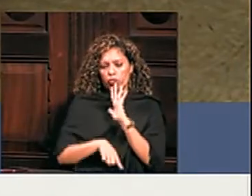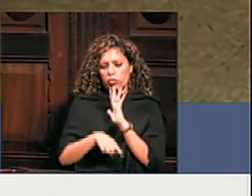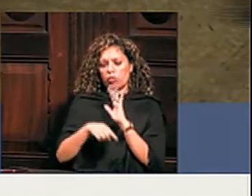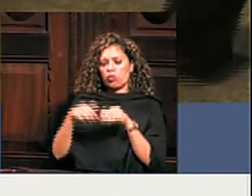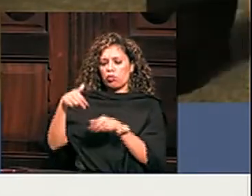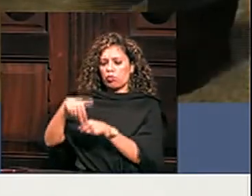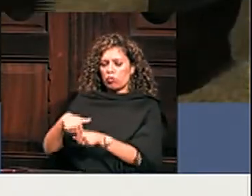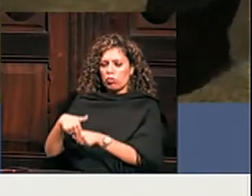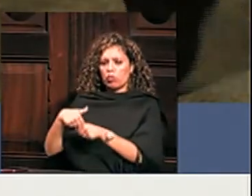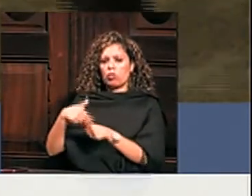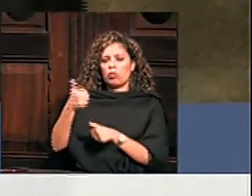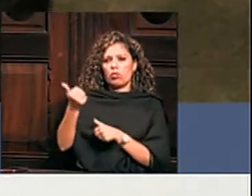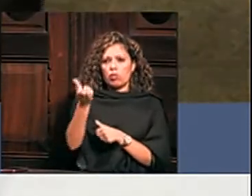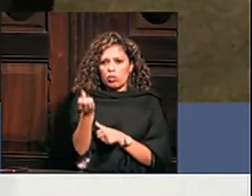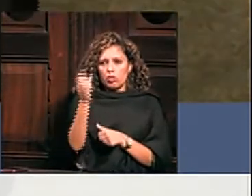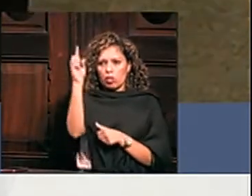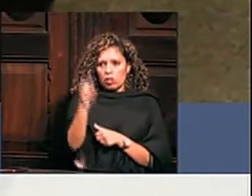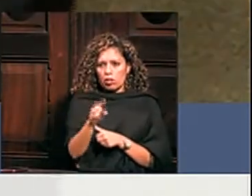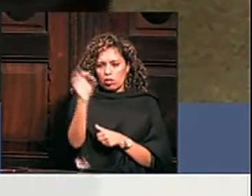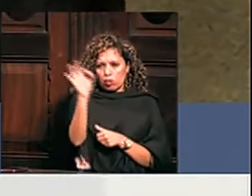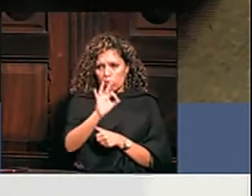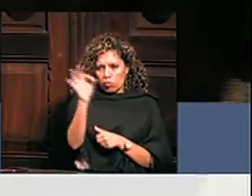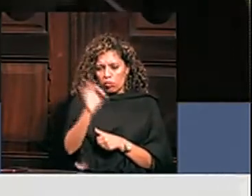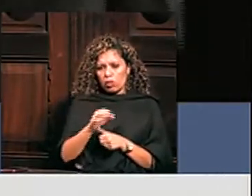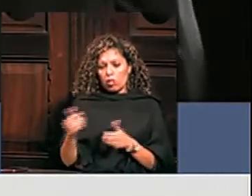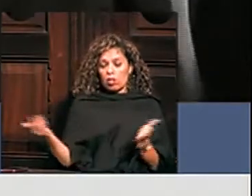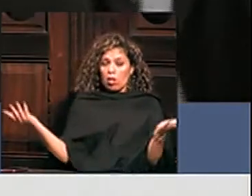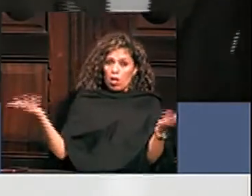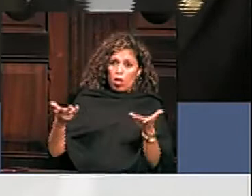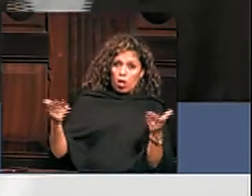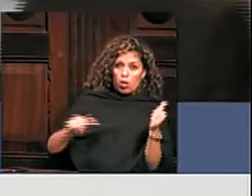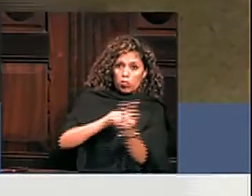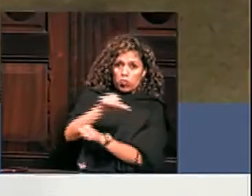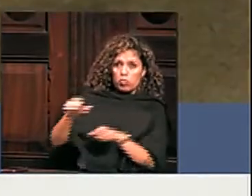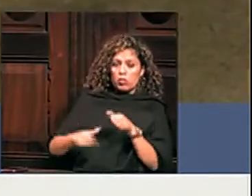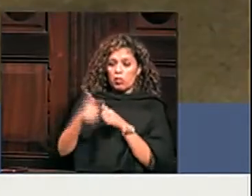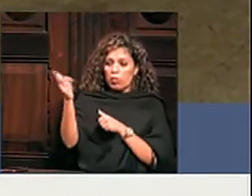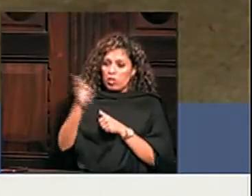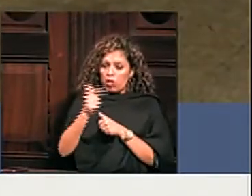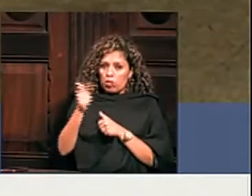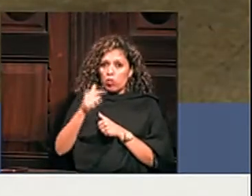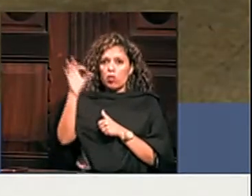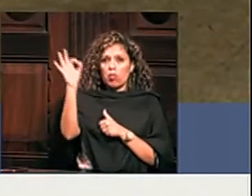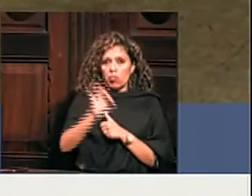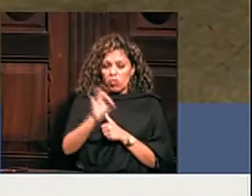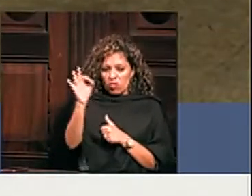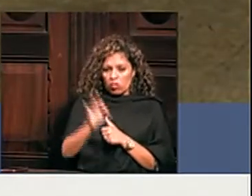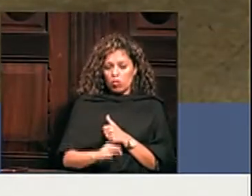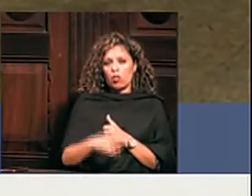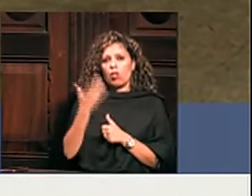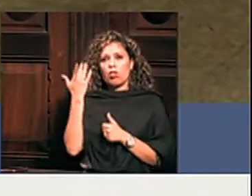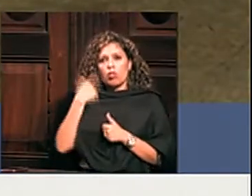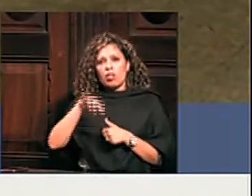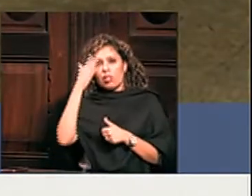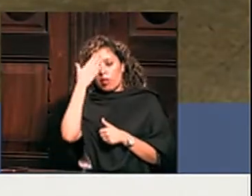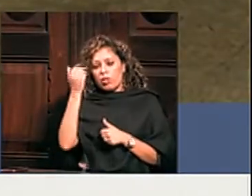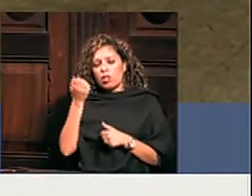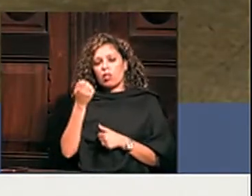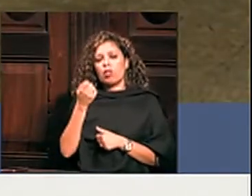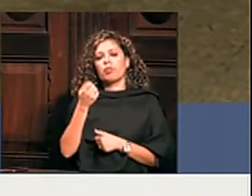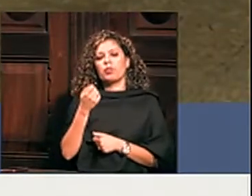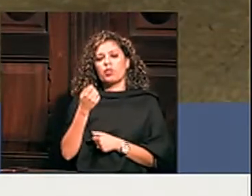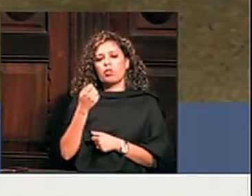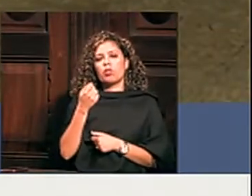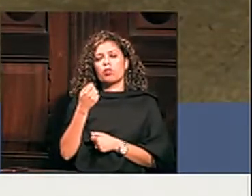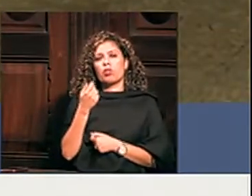de 16% para 12%. Tenho certeza que esse projeto vai alavancar a economia do Estado. vai